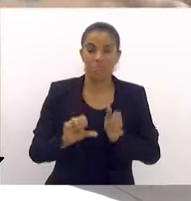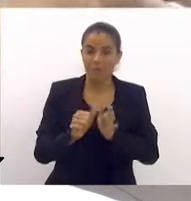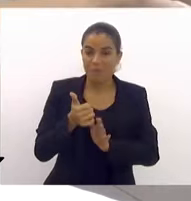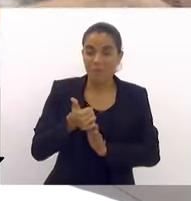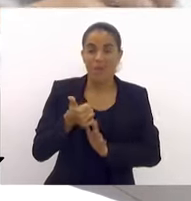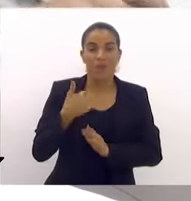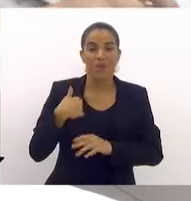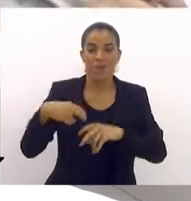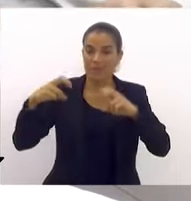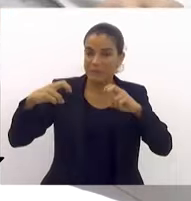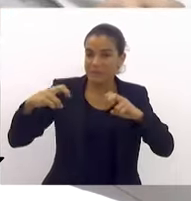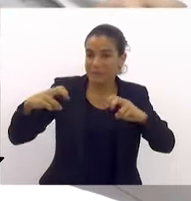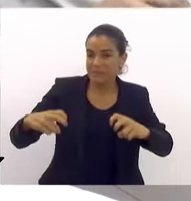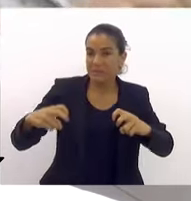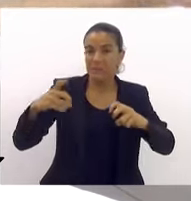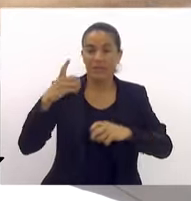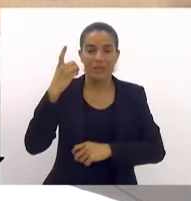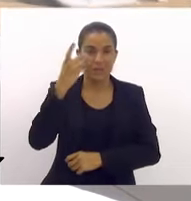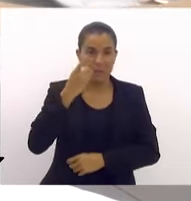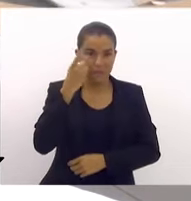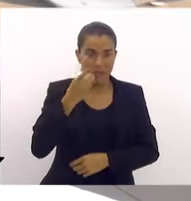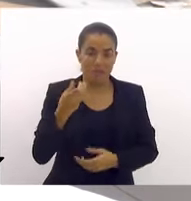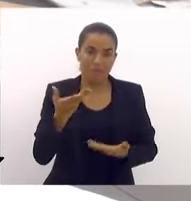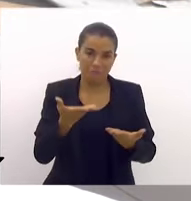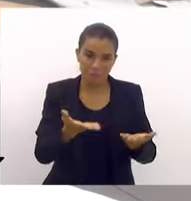Vossa Excelência, e agora o nosso